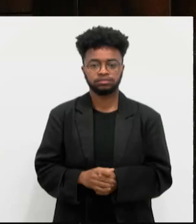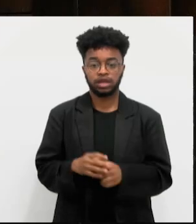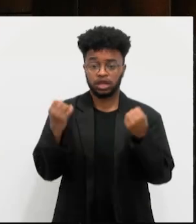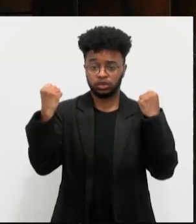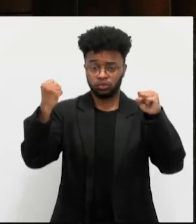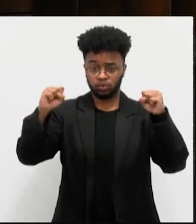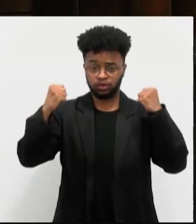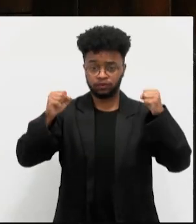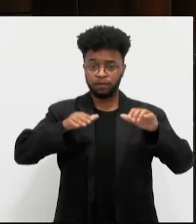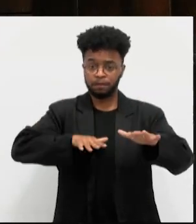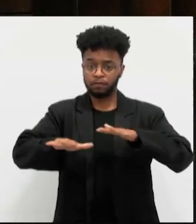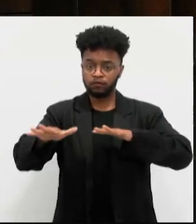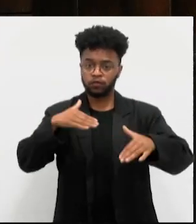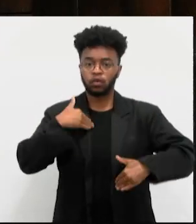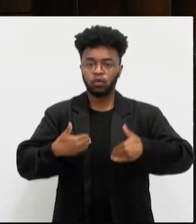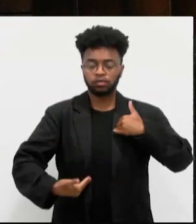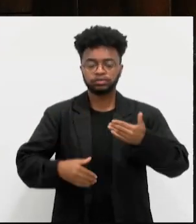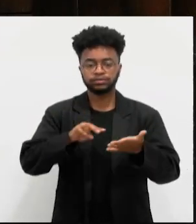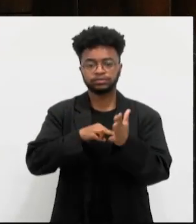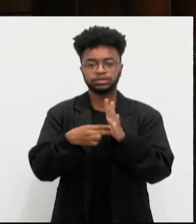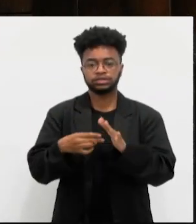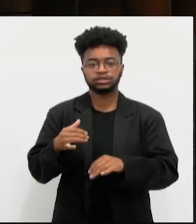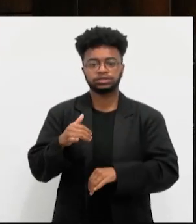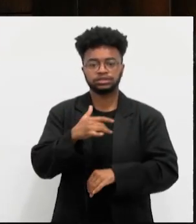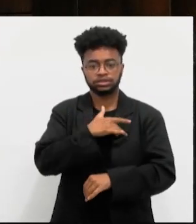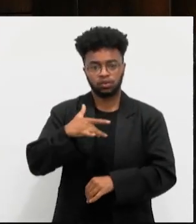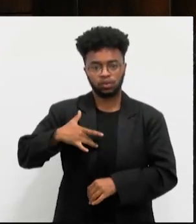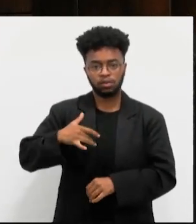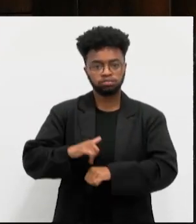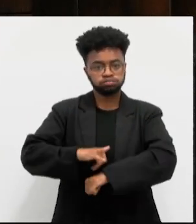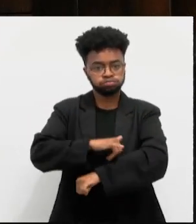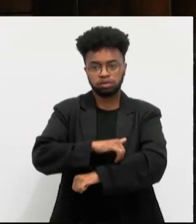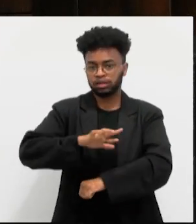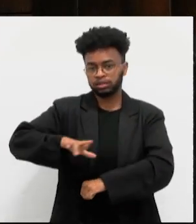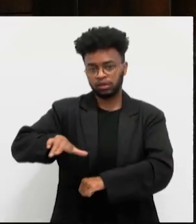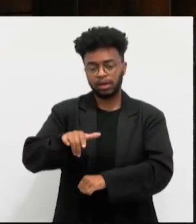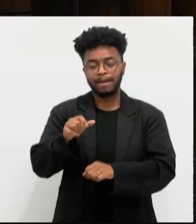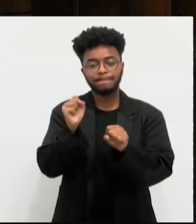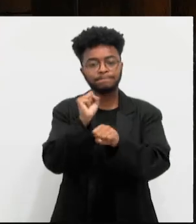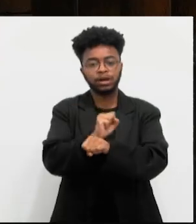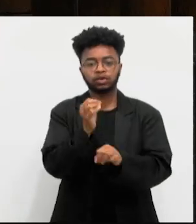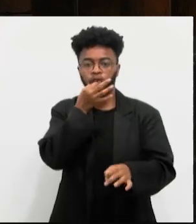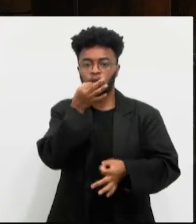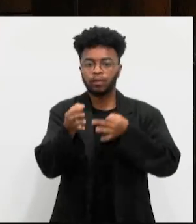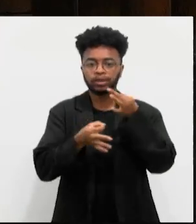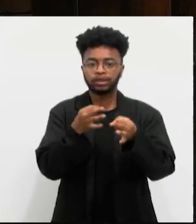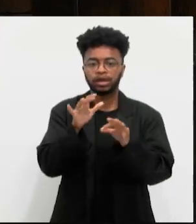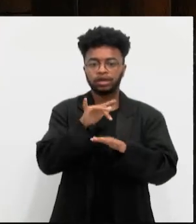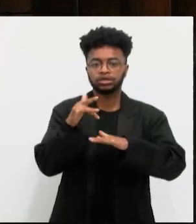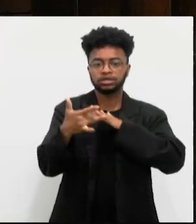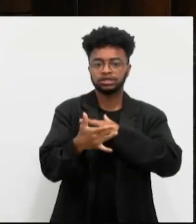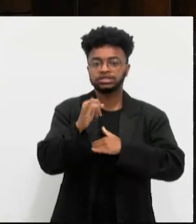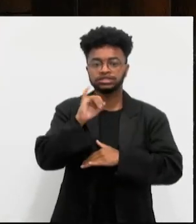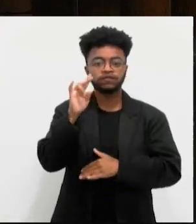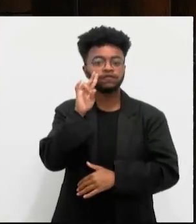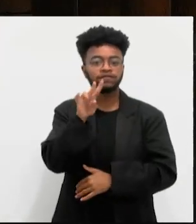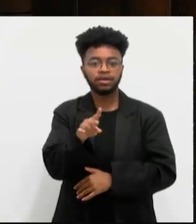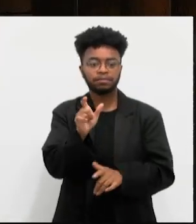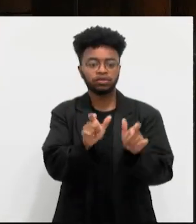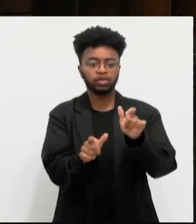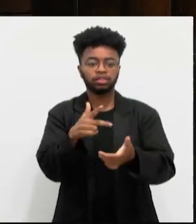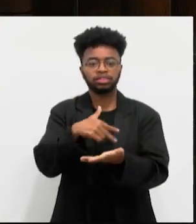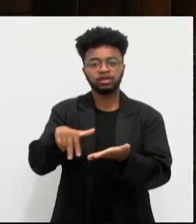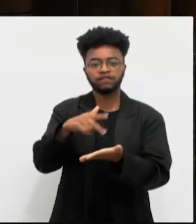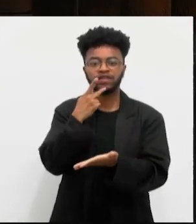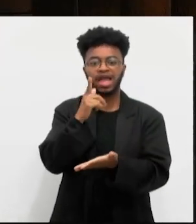física, movimento sim é saúde. Obesidade, não. Parem de comentar em rede social quando você vê um gordo ou uma gorda dançando. Ai, que